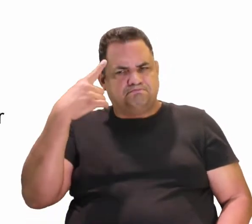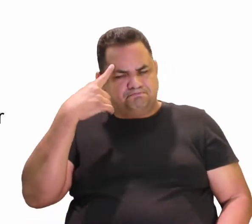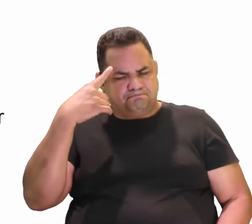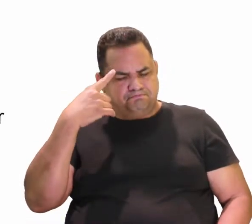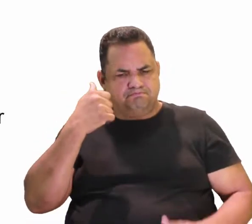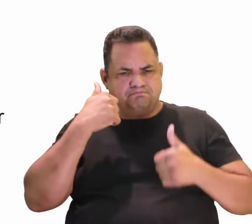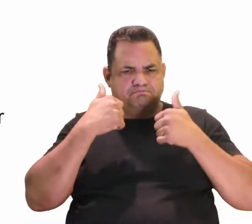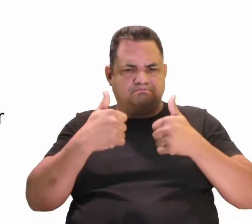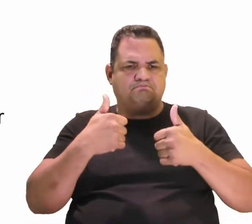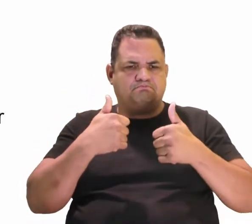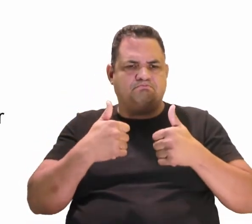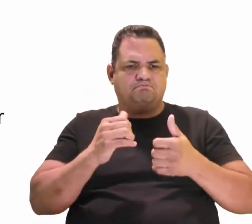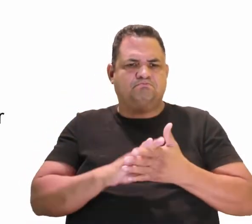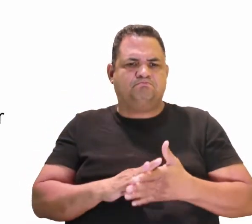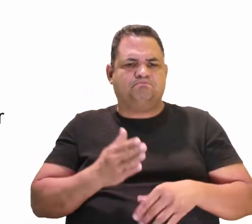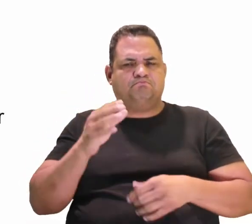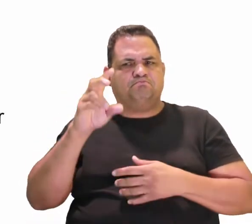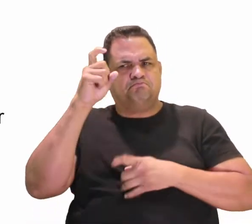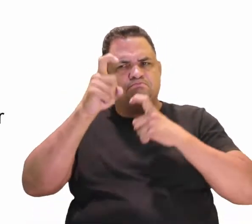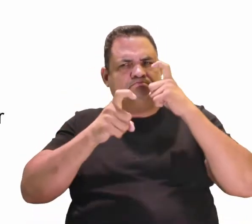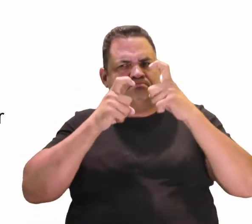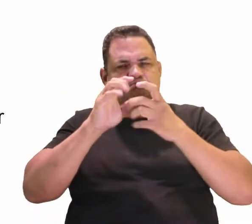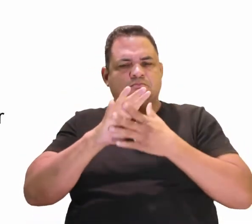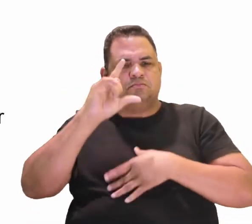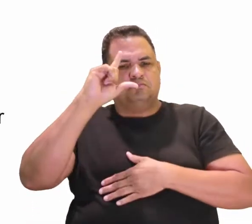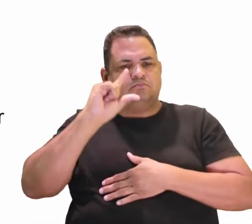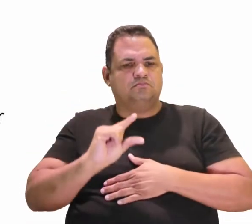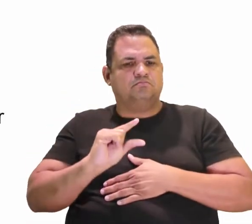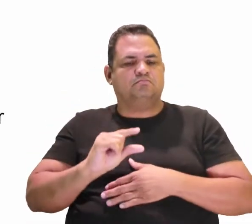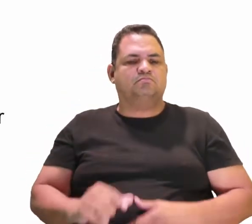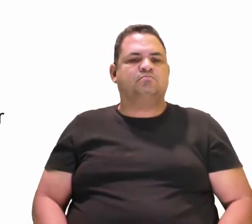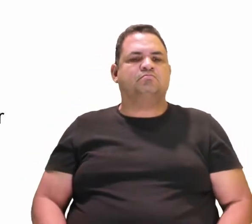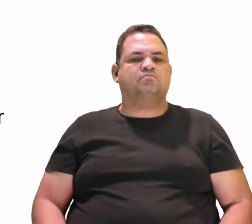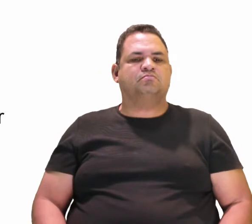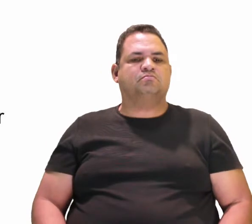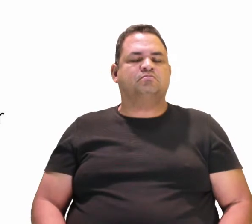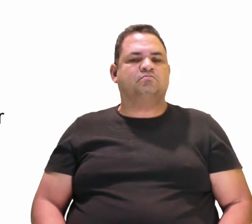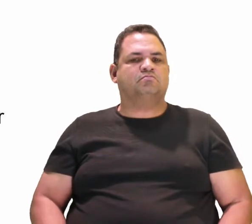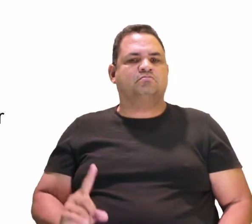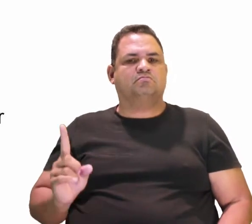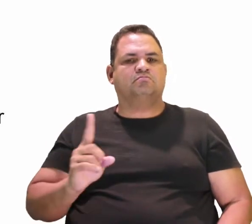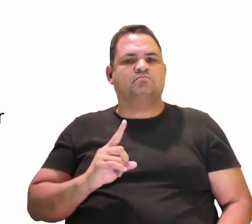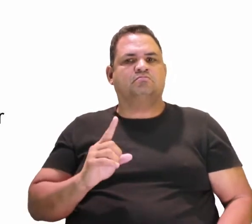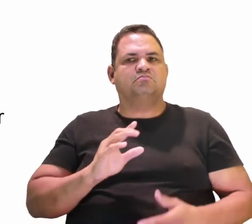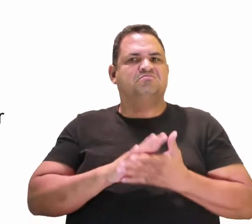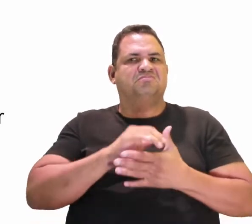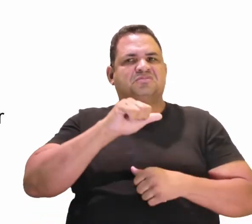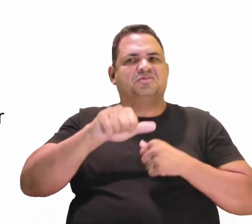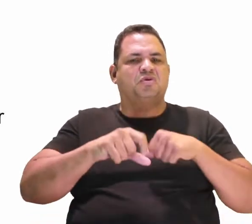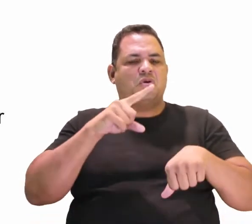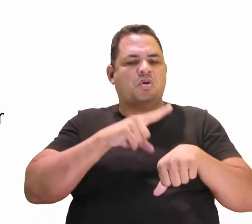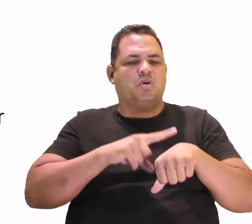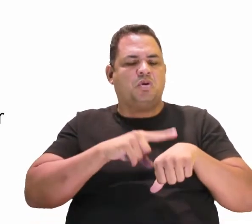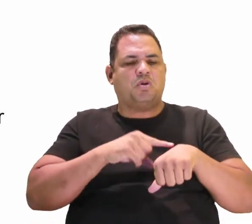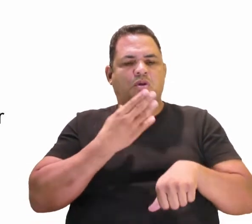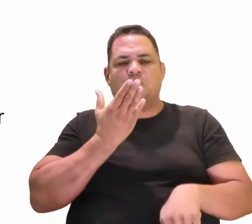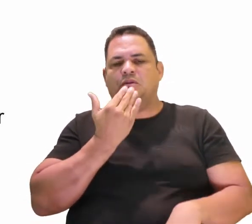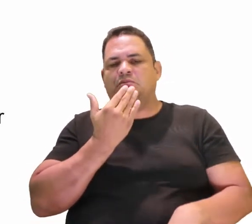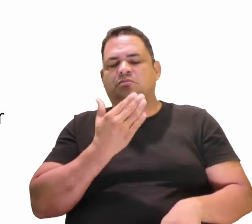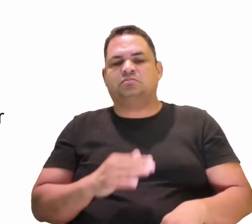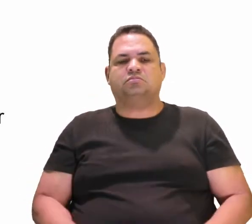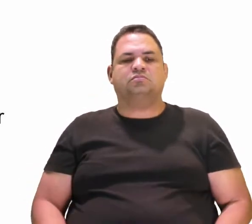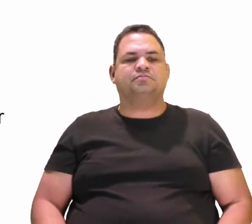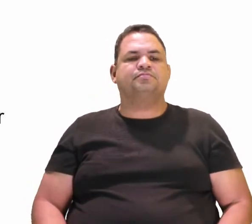positivamente. Worry less, se preocupar menos. Don't skip meals, não pular as refeições. Keep your values